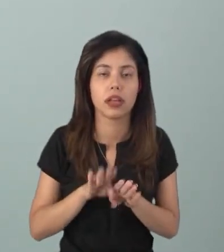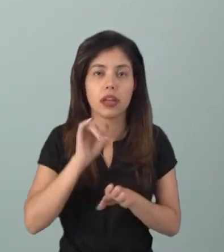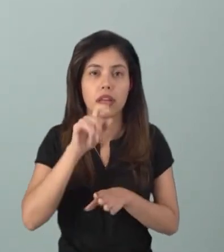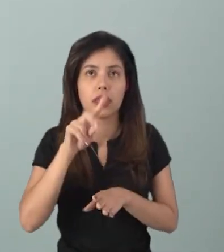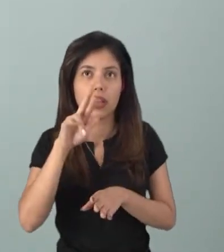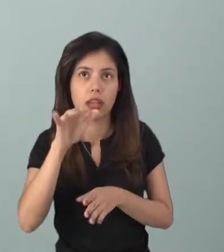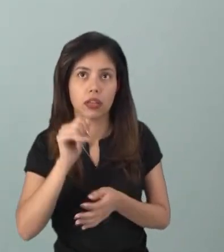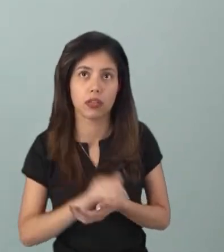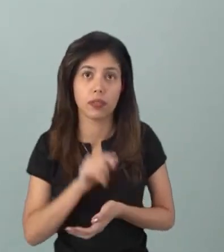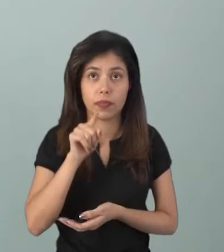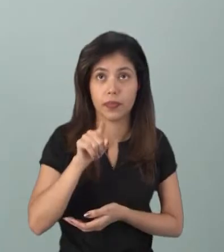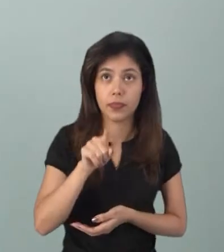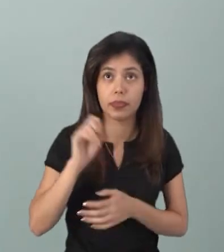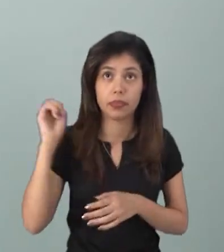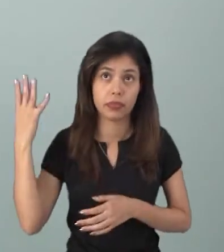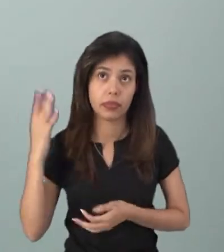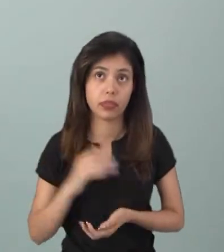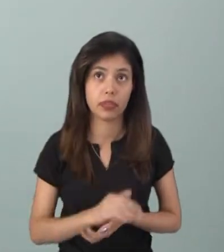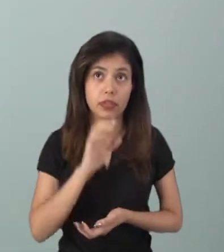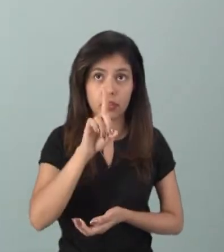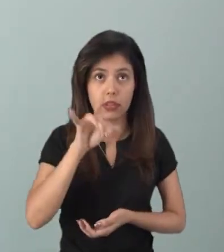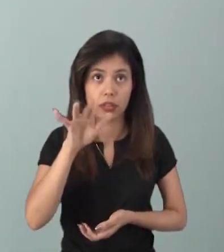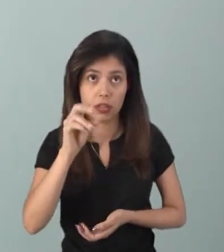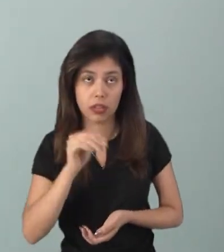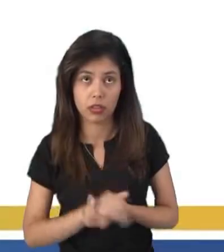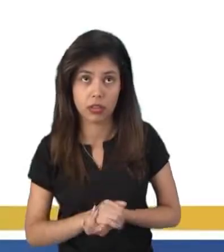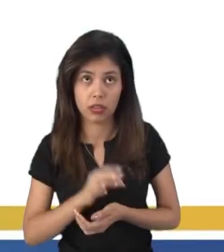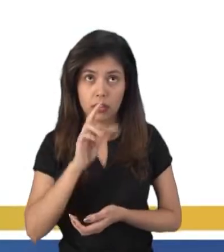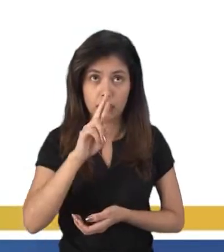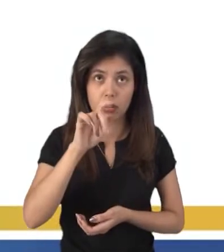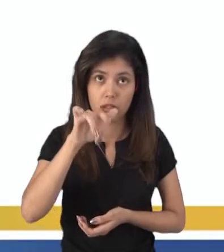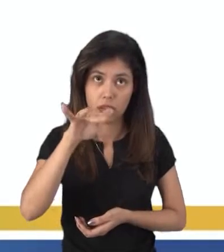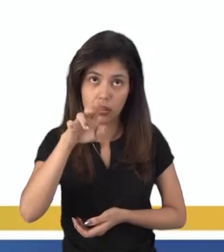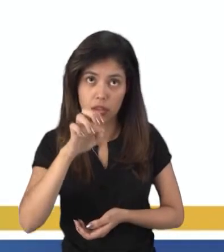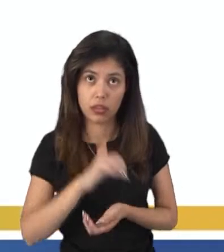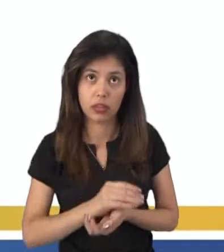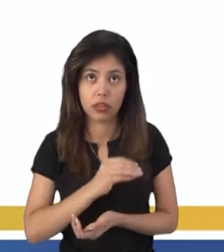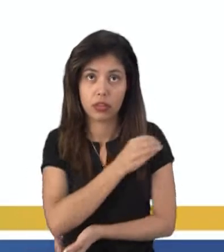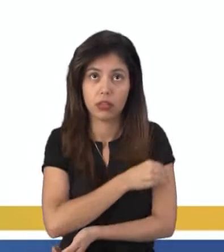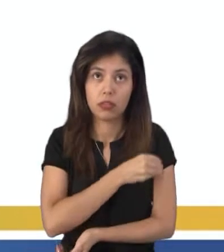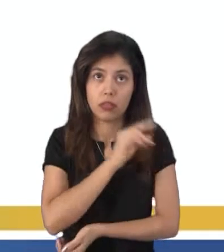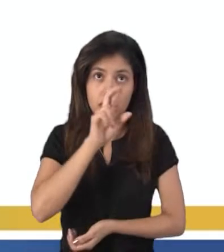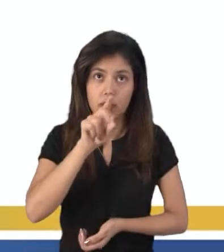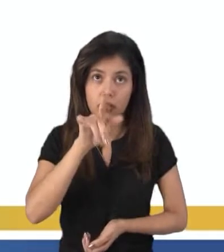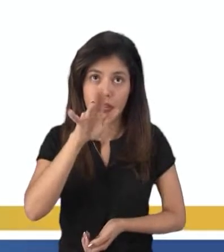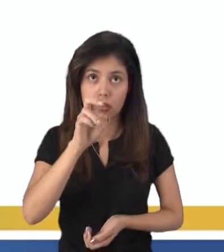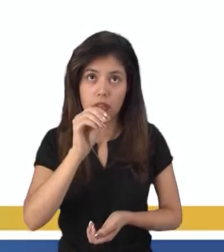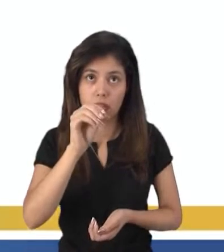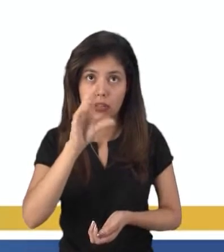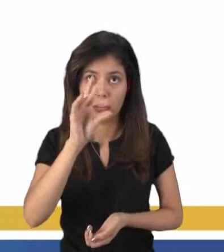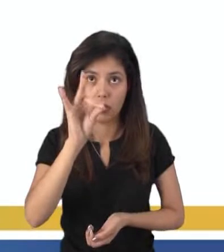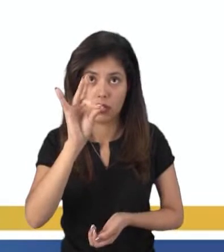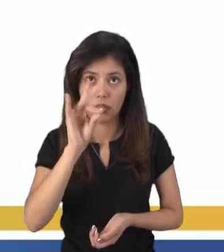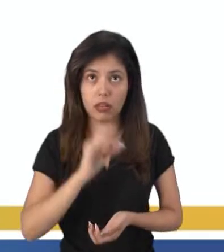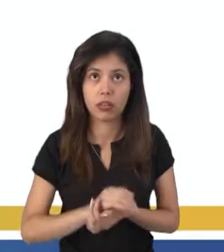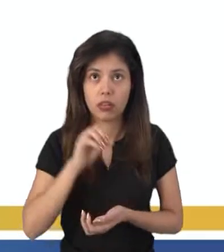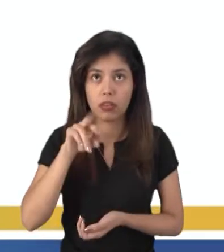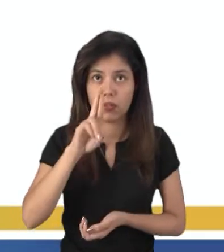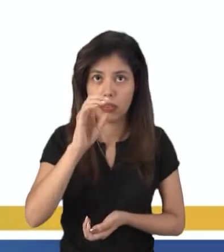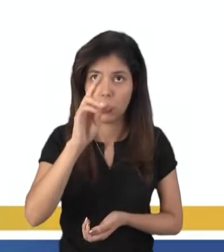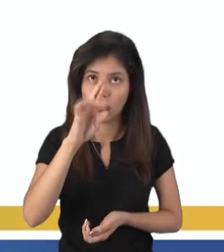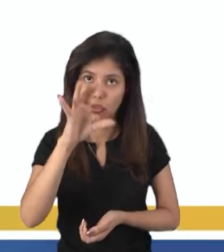intelectual. Nesse caso aí nós temos os ansiolíticos, que são os tranquilizantes, temos o álcool, inalantes como a cola e